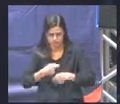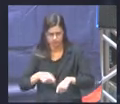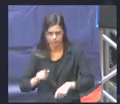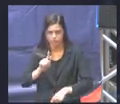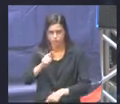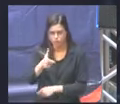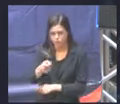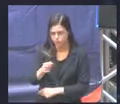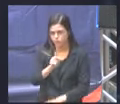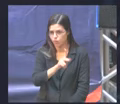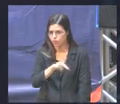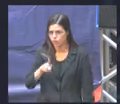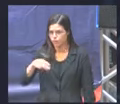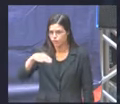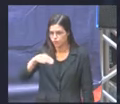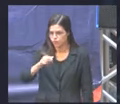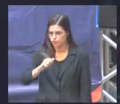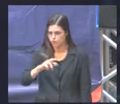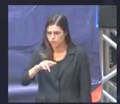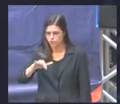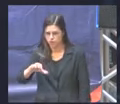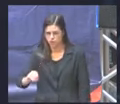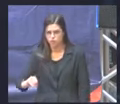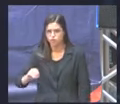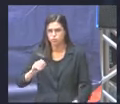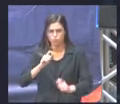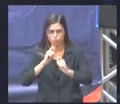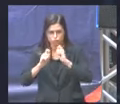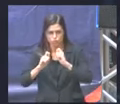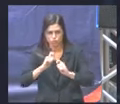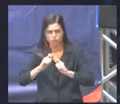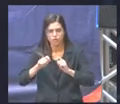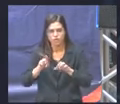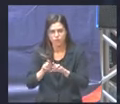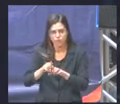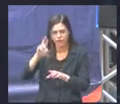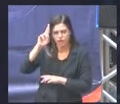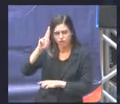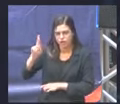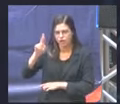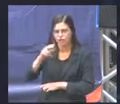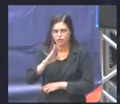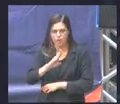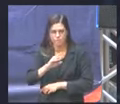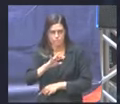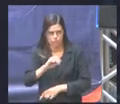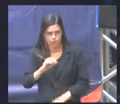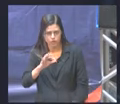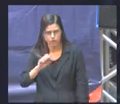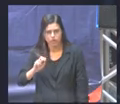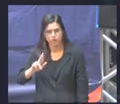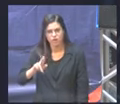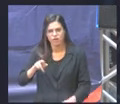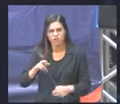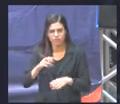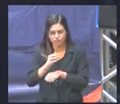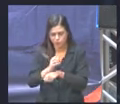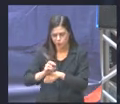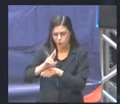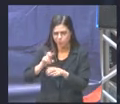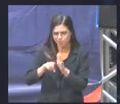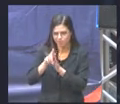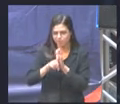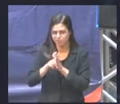o professor Márcio Ferreira, jornalista, CEO da Brotar Comunicação, doutorando em Sociologia e mestre